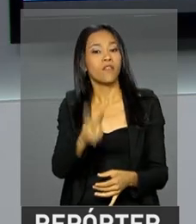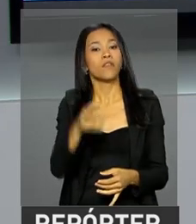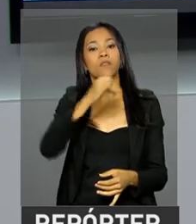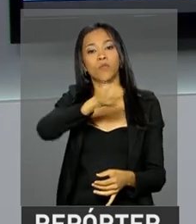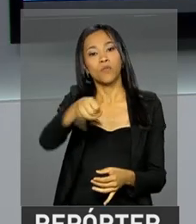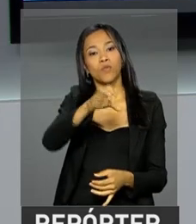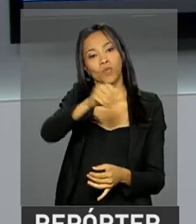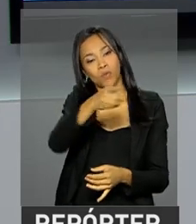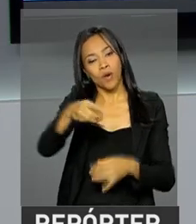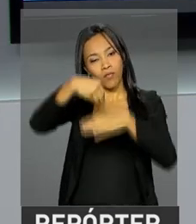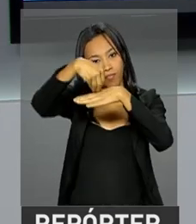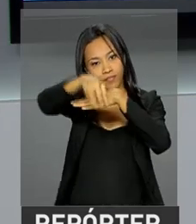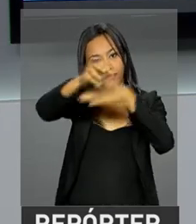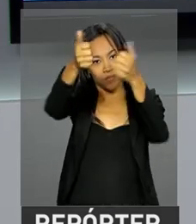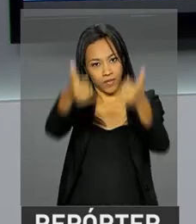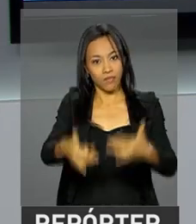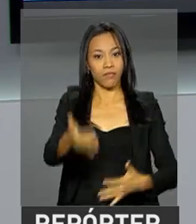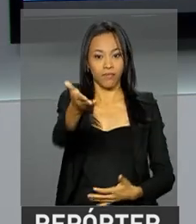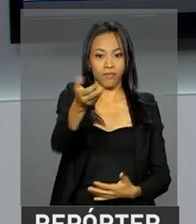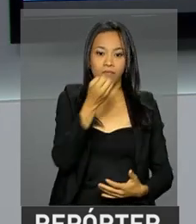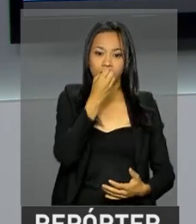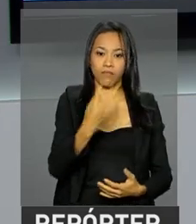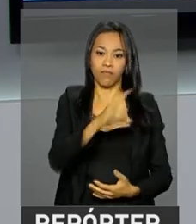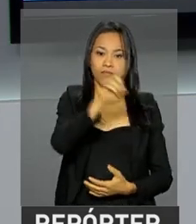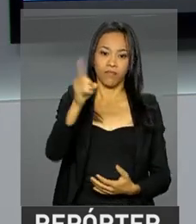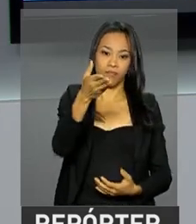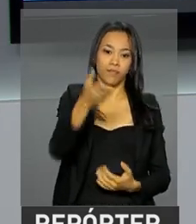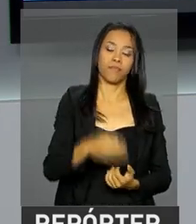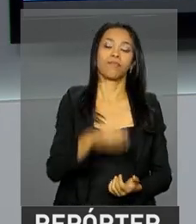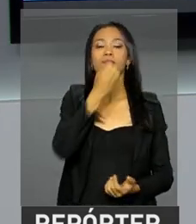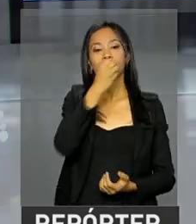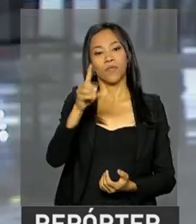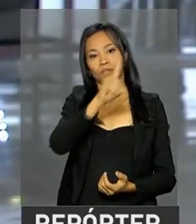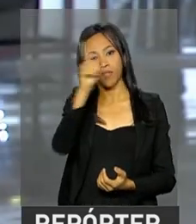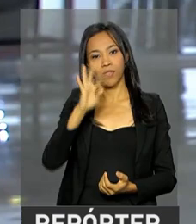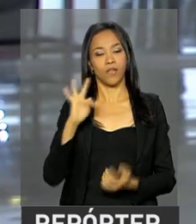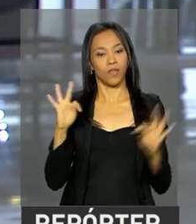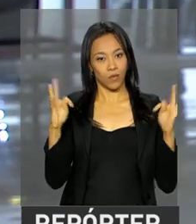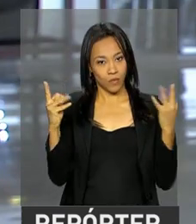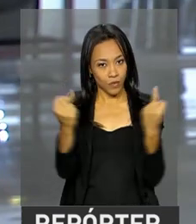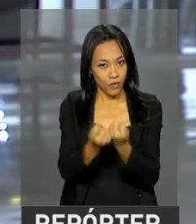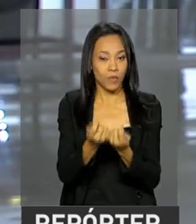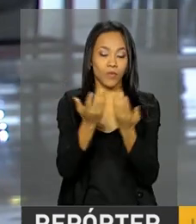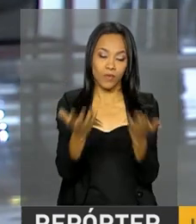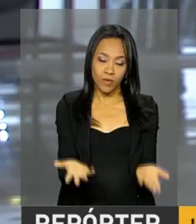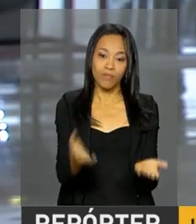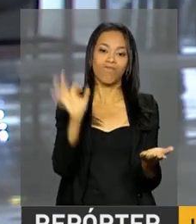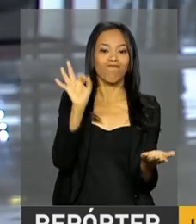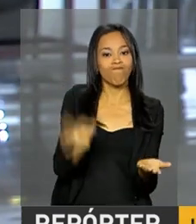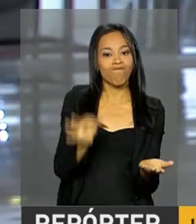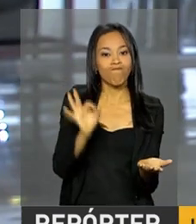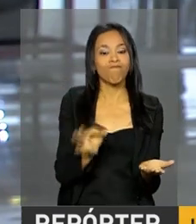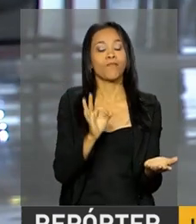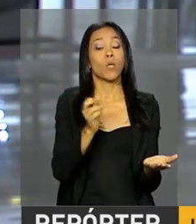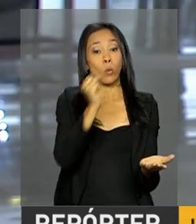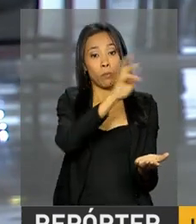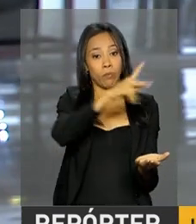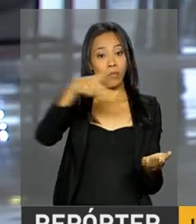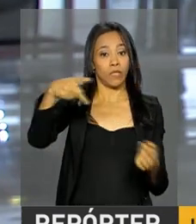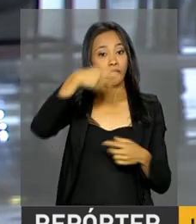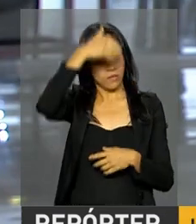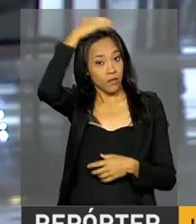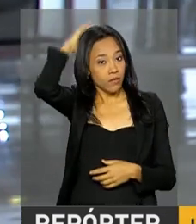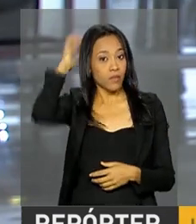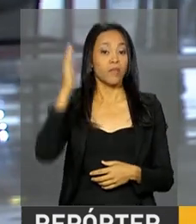Neto Bom dia João Oi Carolina bom dia para você também Bom dia a todos que nos assistem Isso mesmo o presidente Michel